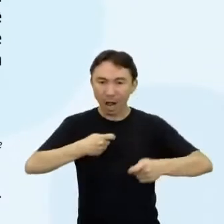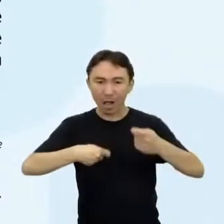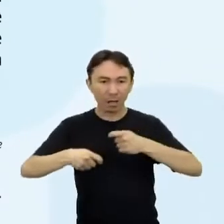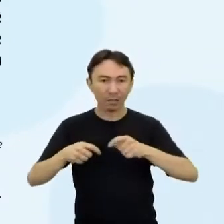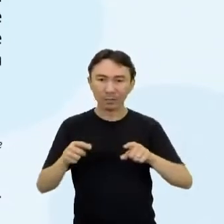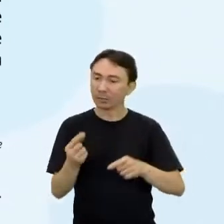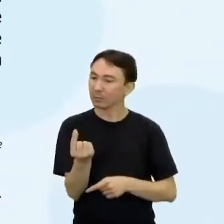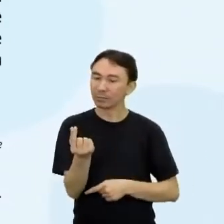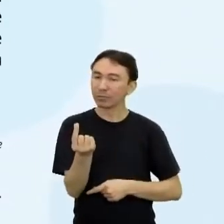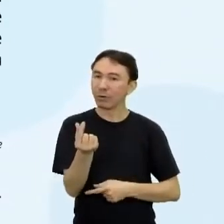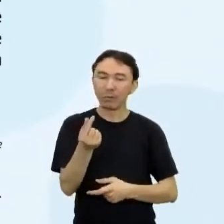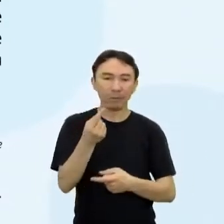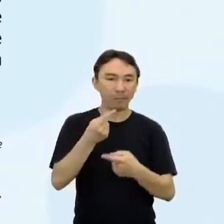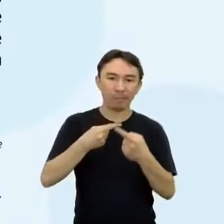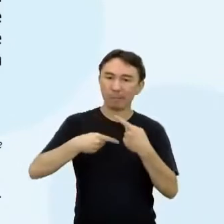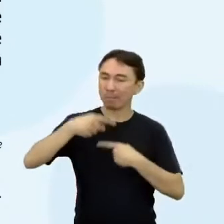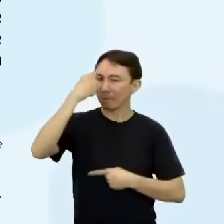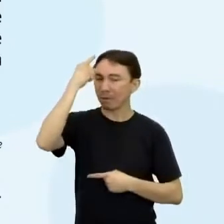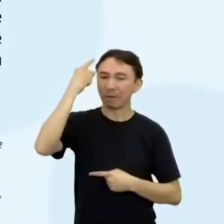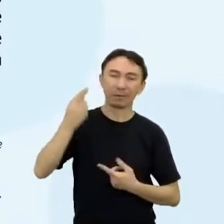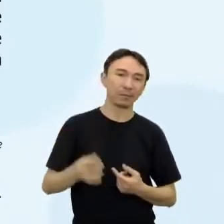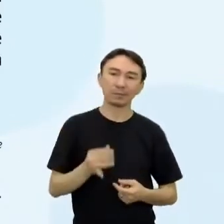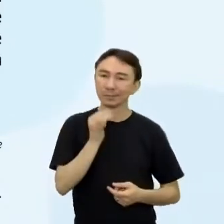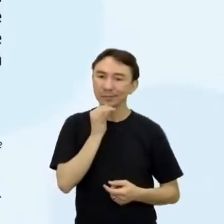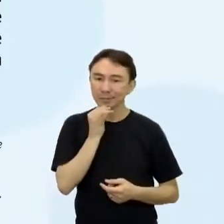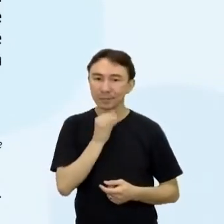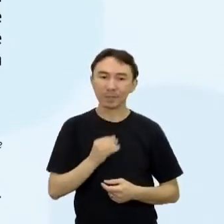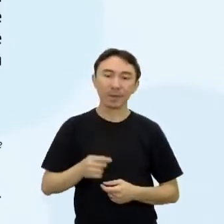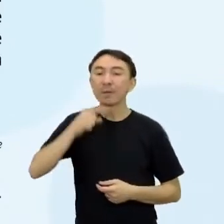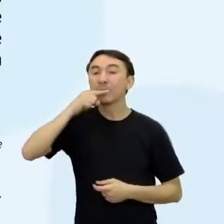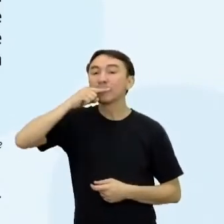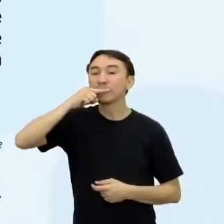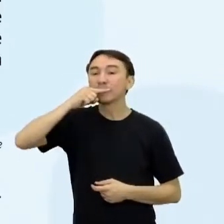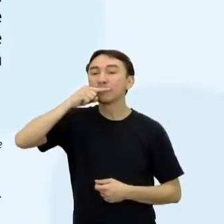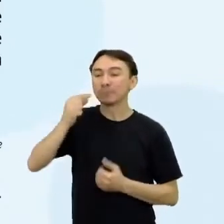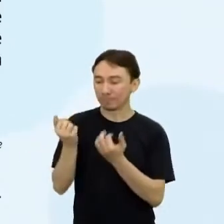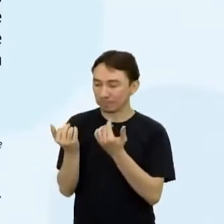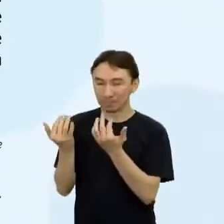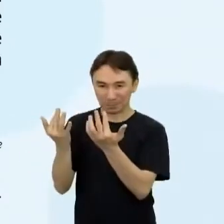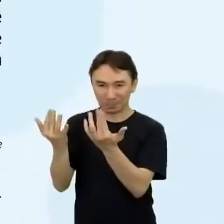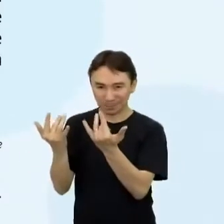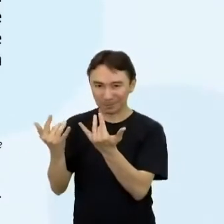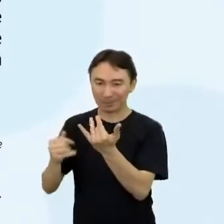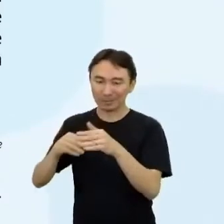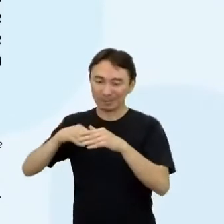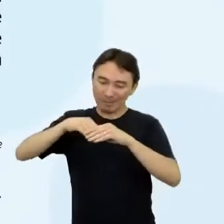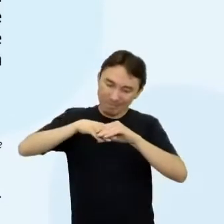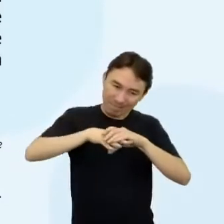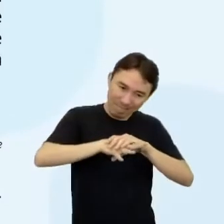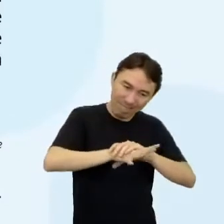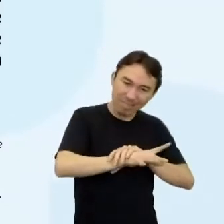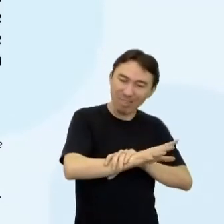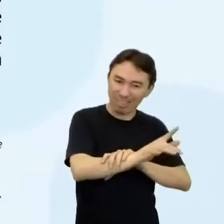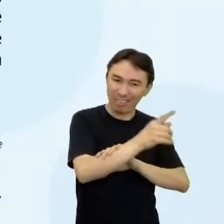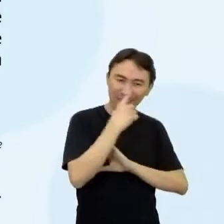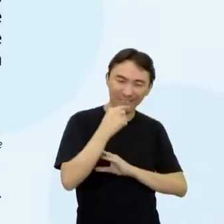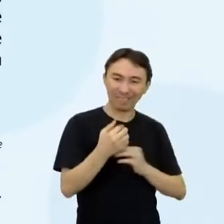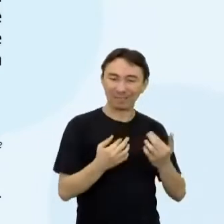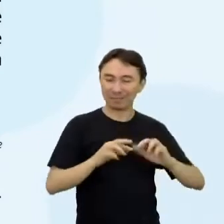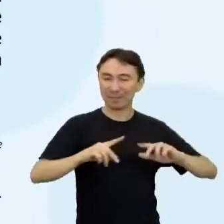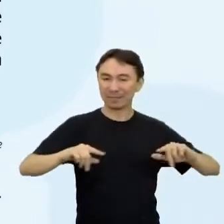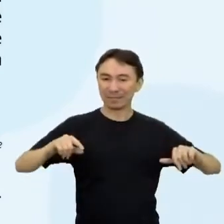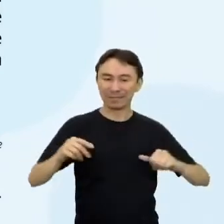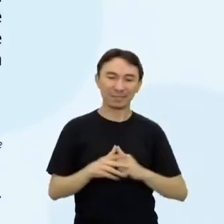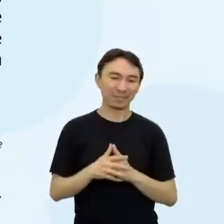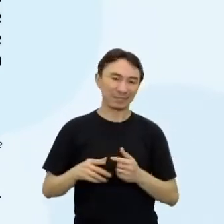exemplo, engenho, né, de cana-de-açúcar. Os donatários, que são as pessoas que ganham essas terras, podiam cobrar impostos